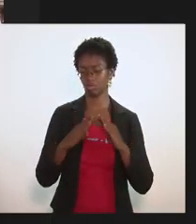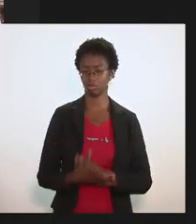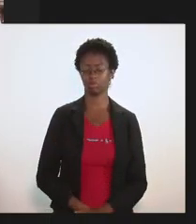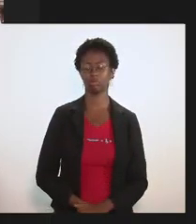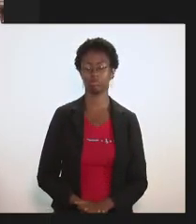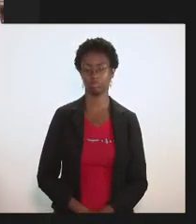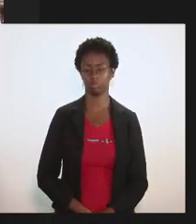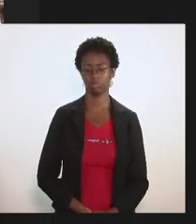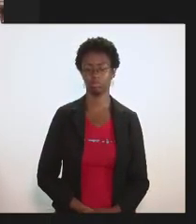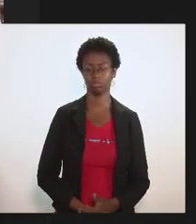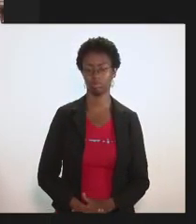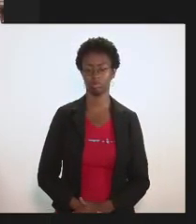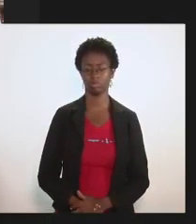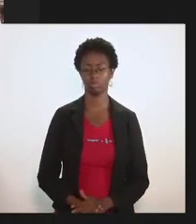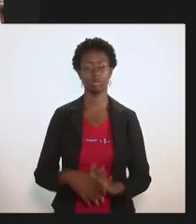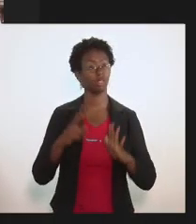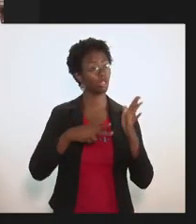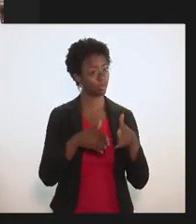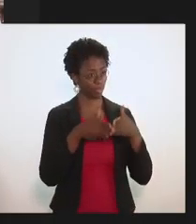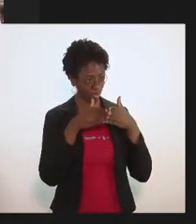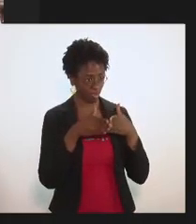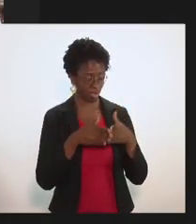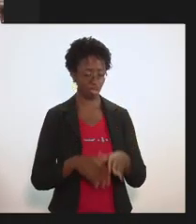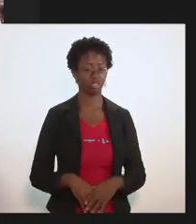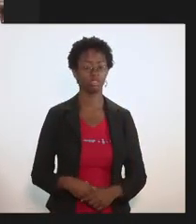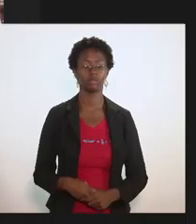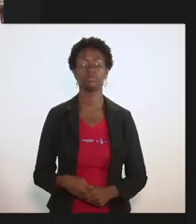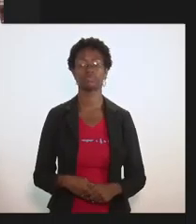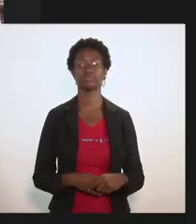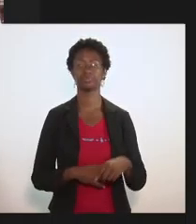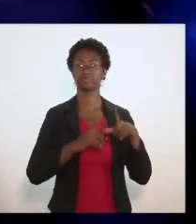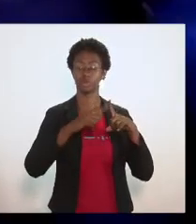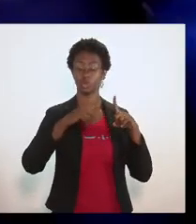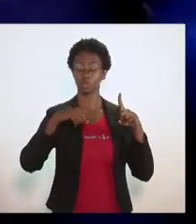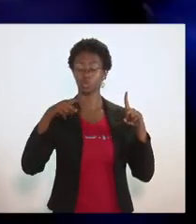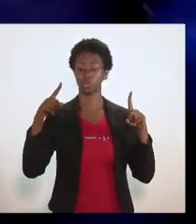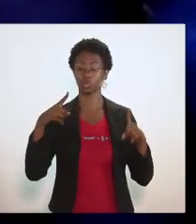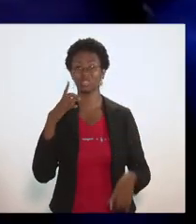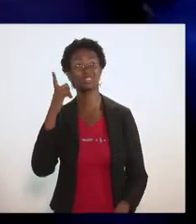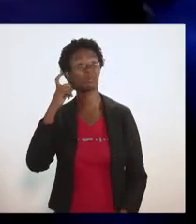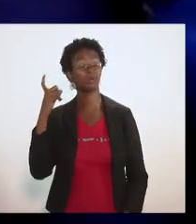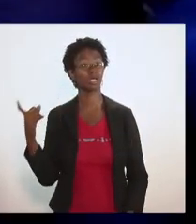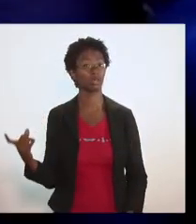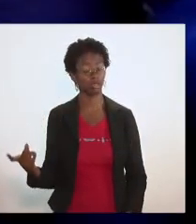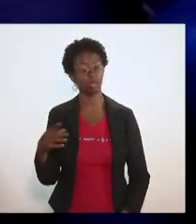ficar contemplado. Parágrafo 2º, perdão. Do artigo 1º.